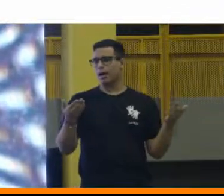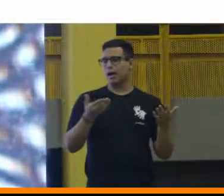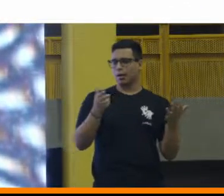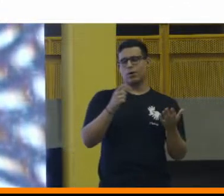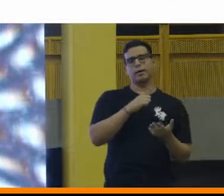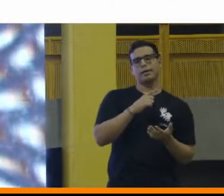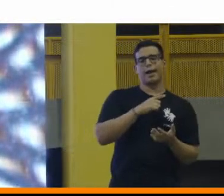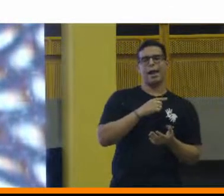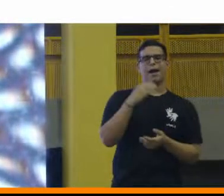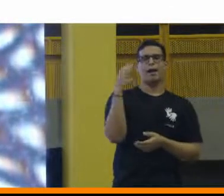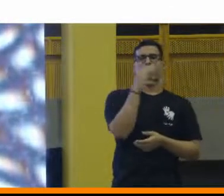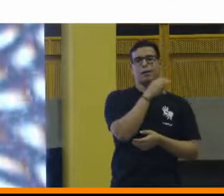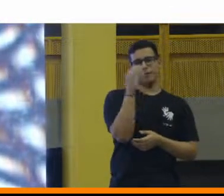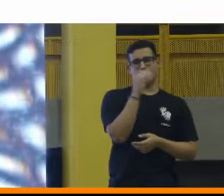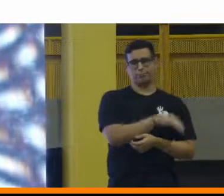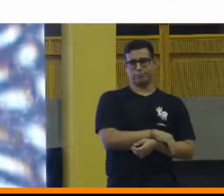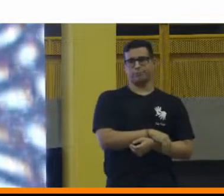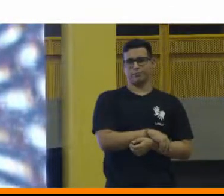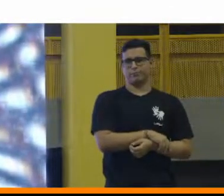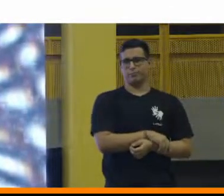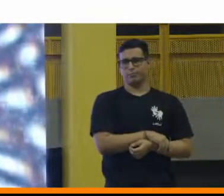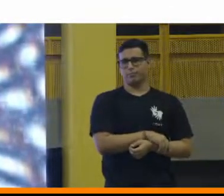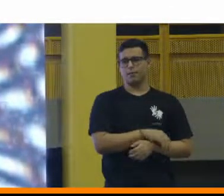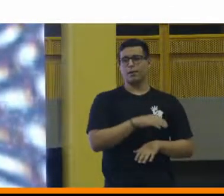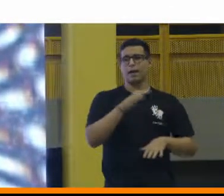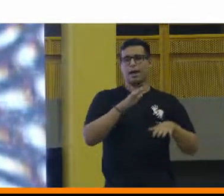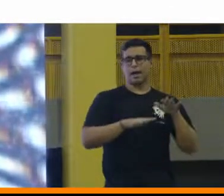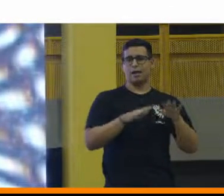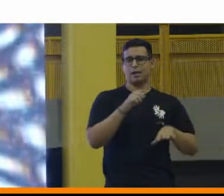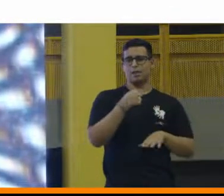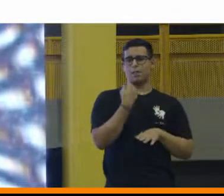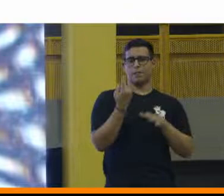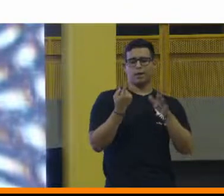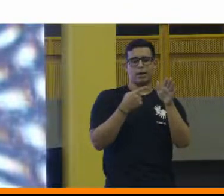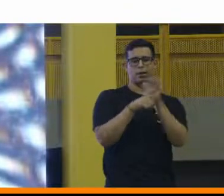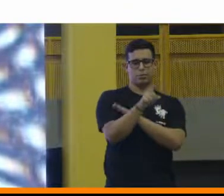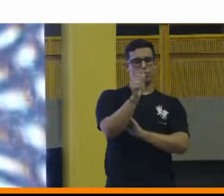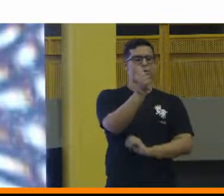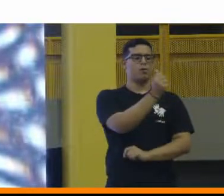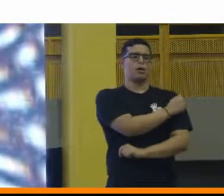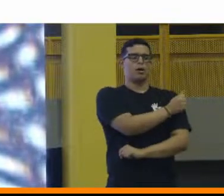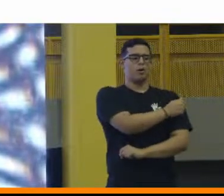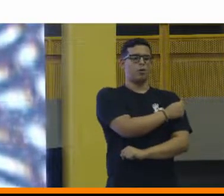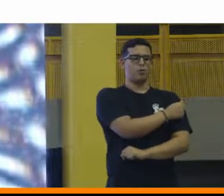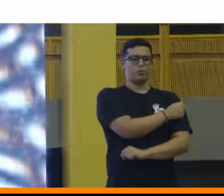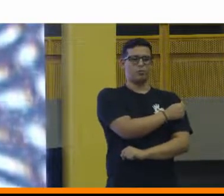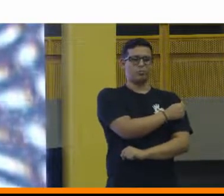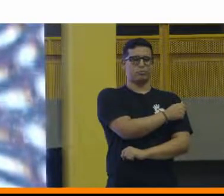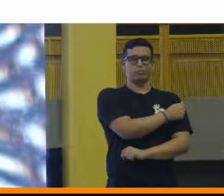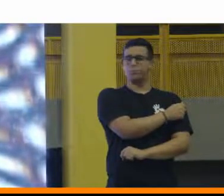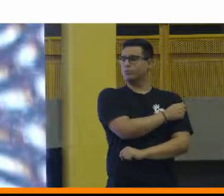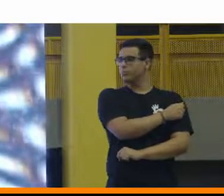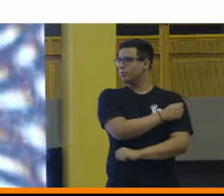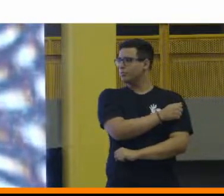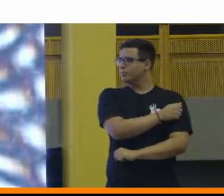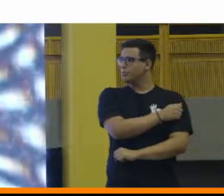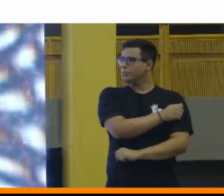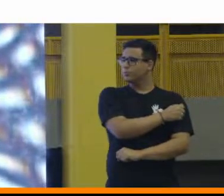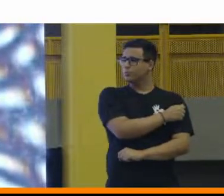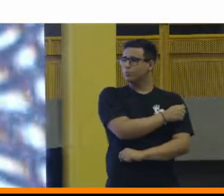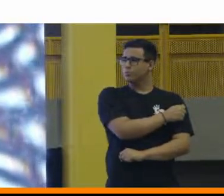velocidade. Muitas vezes, quando eu pergunto para um aluno o que é velocidade, vou até